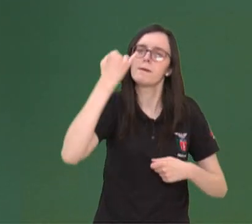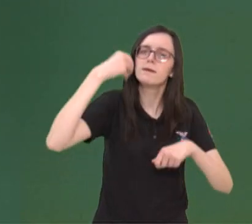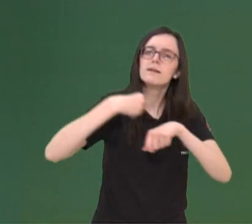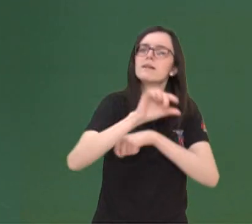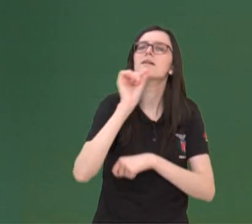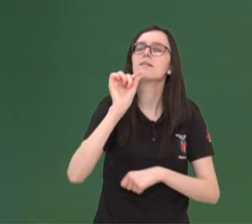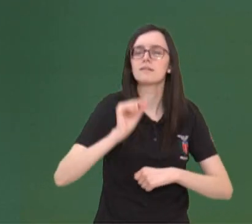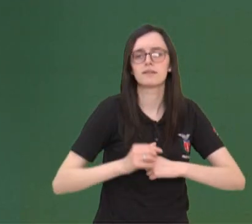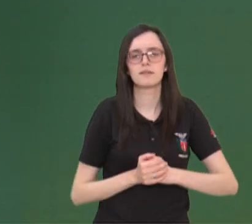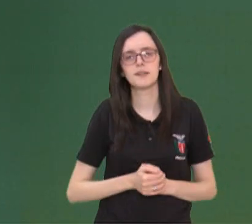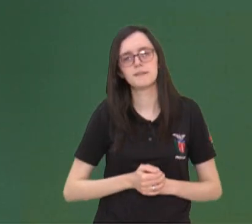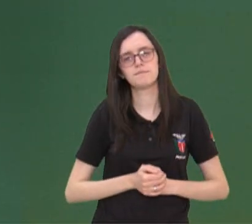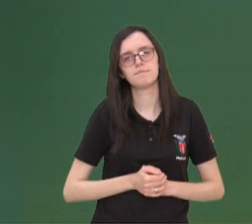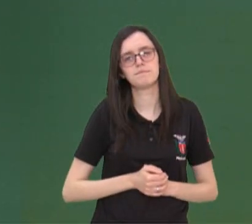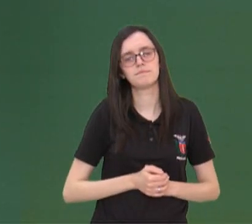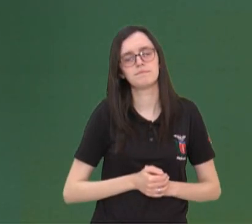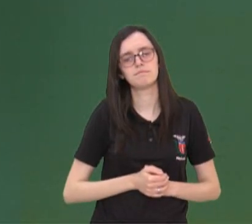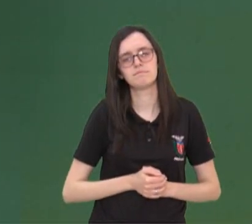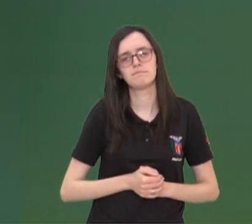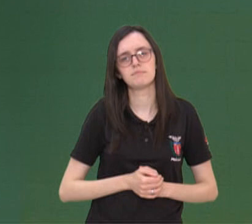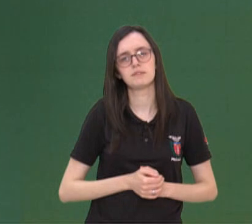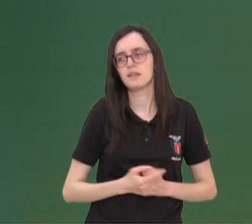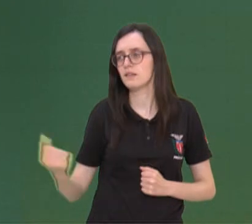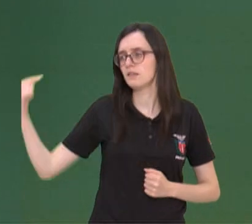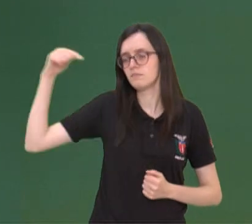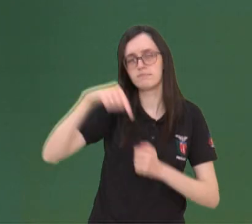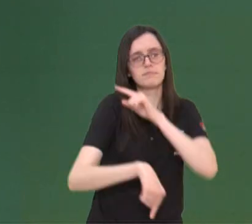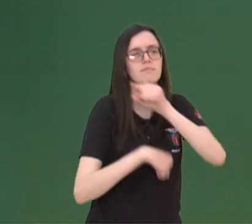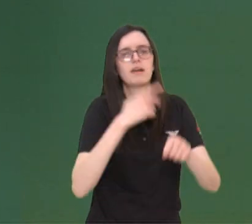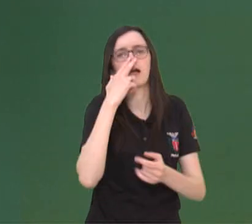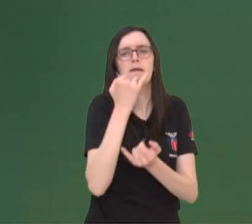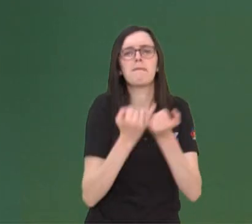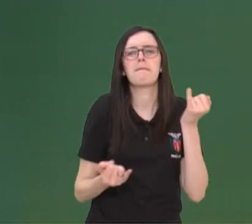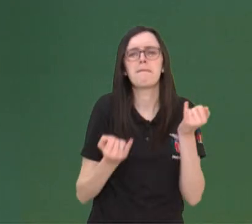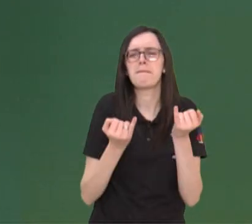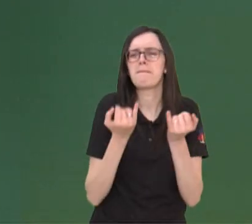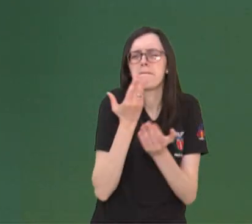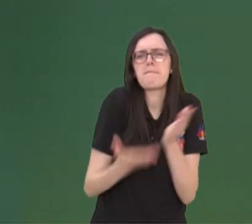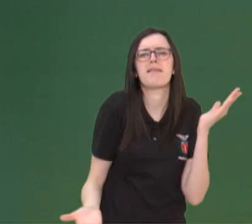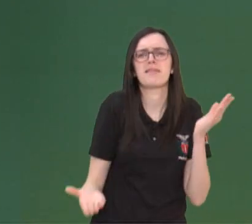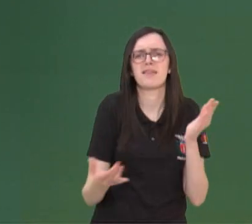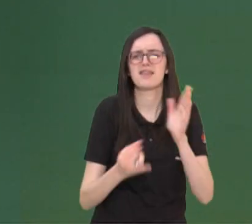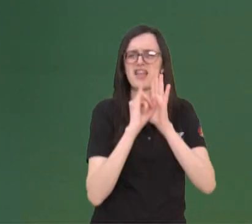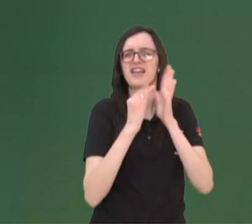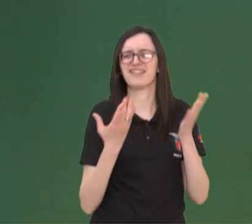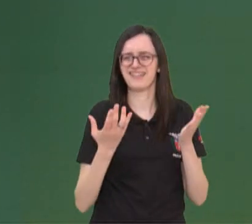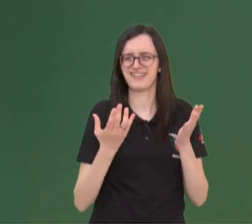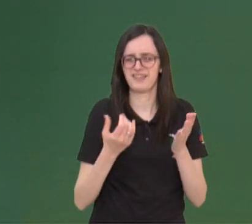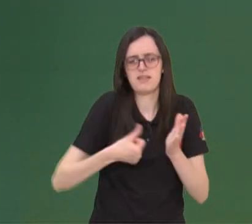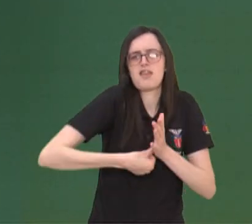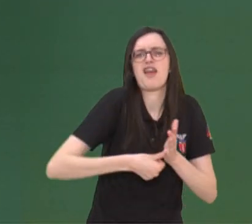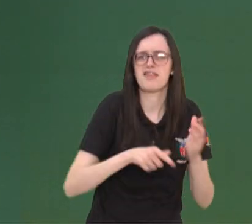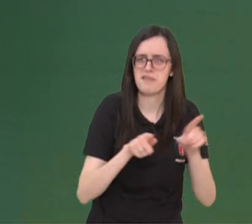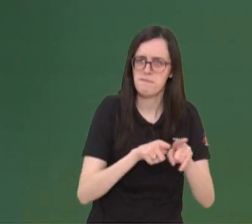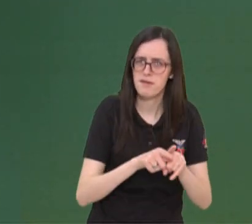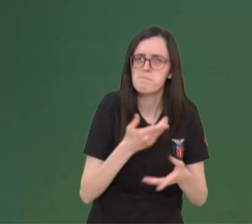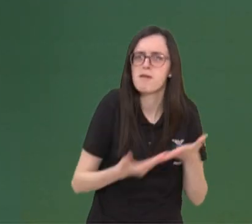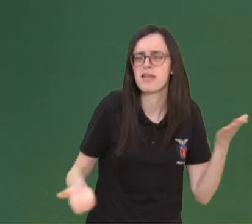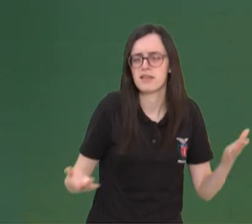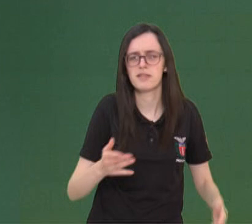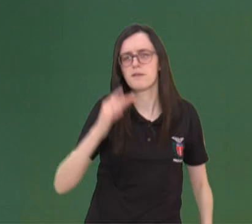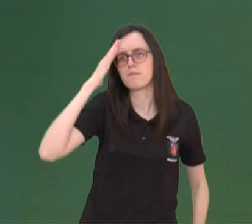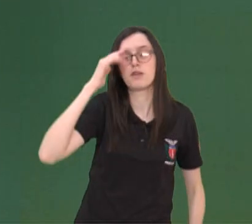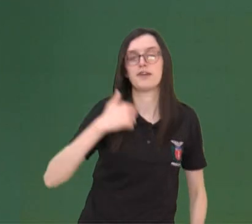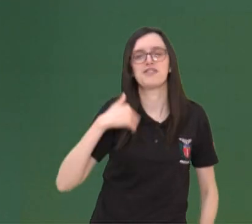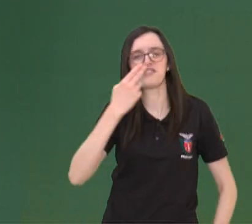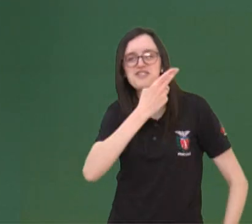vocês, é que eles perdiam suas identidades, perdiam seu nome. Pense você, se eu tenho um